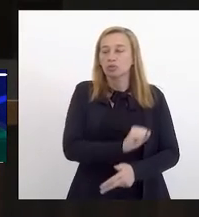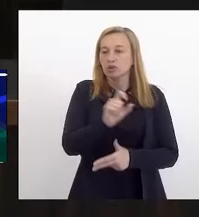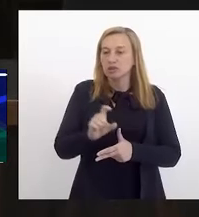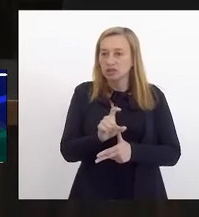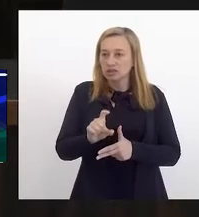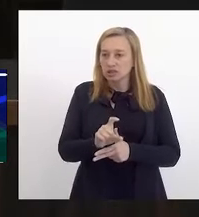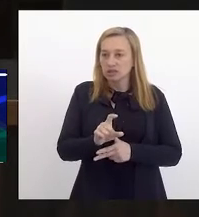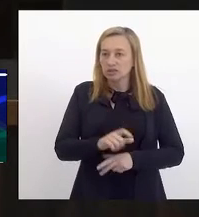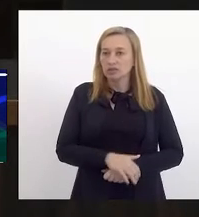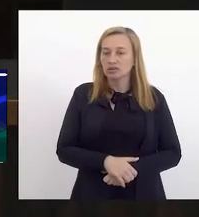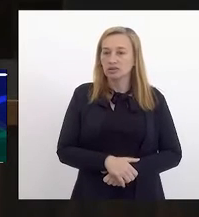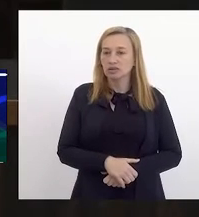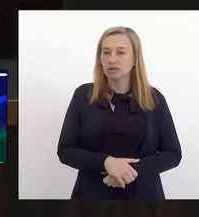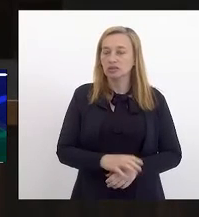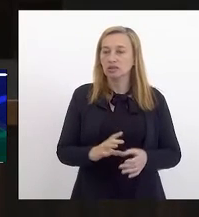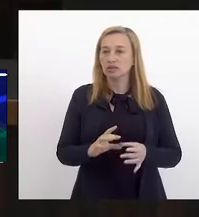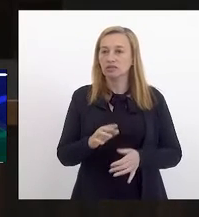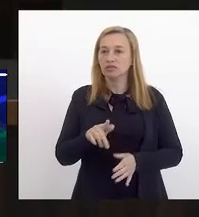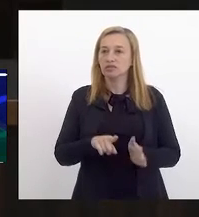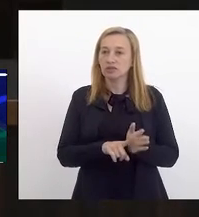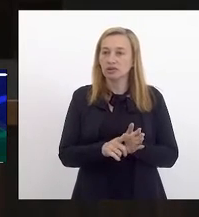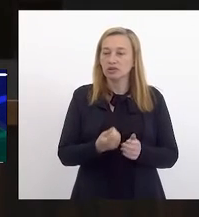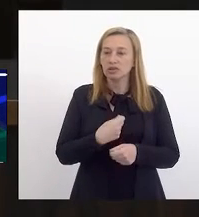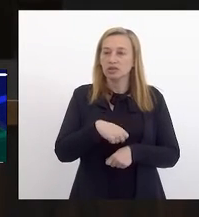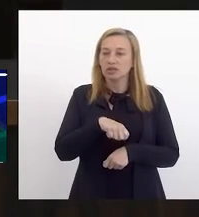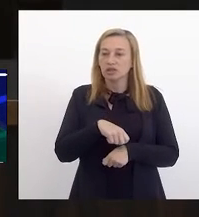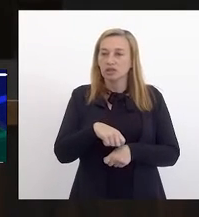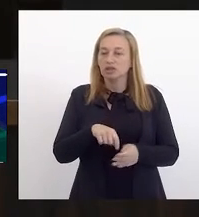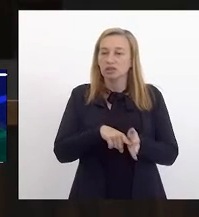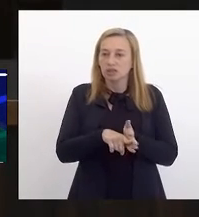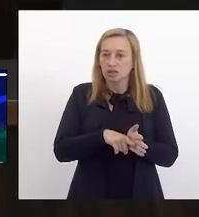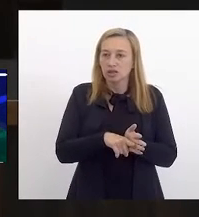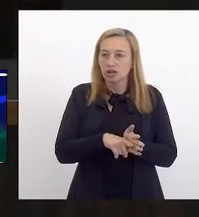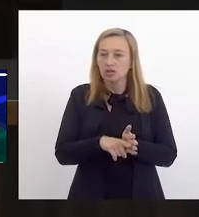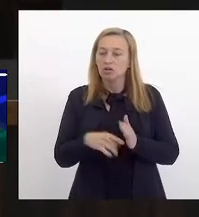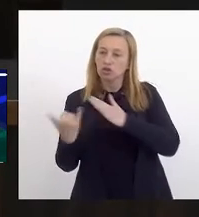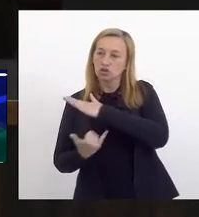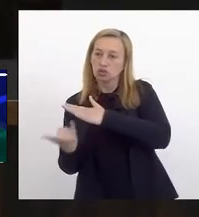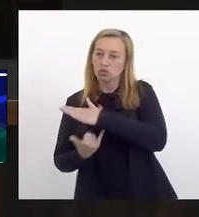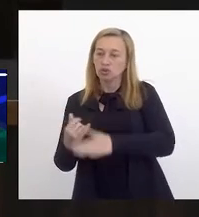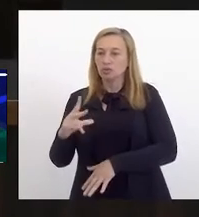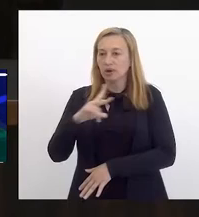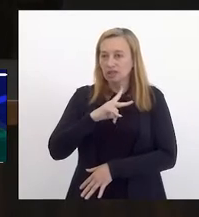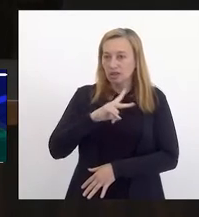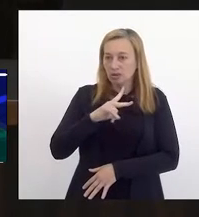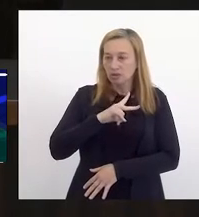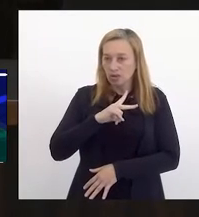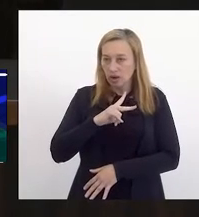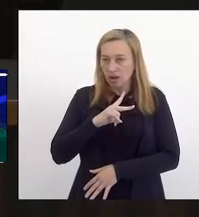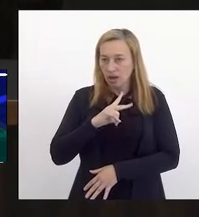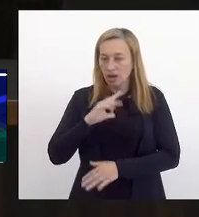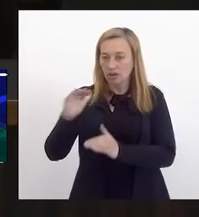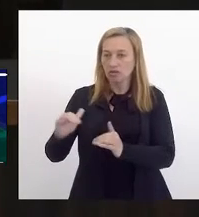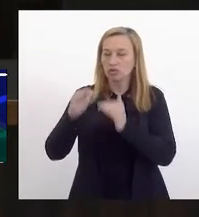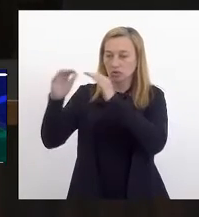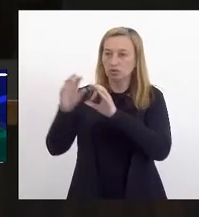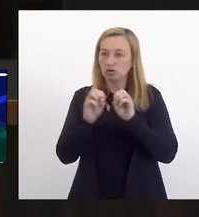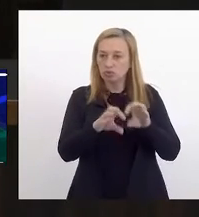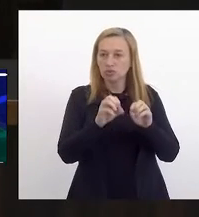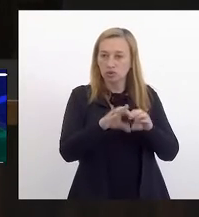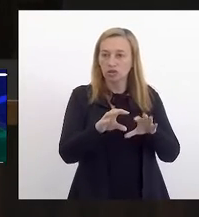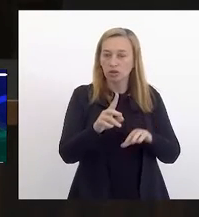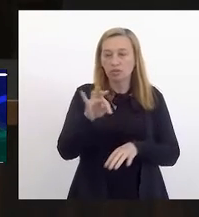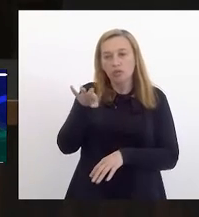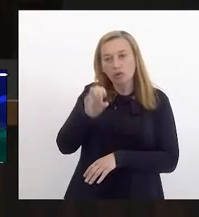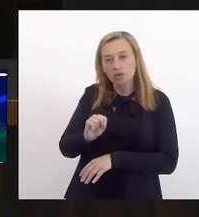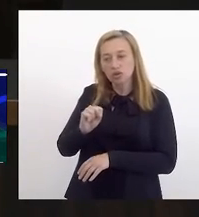Executivo a conceder isenção fiscal a instituições privadas de ensino médio e superior que forneçam bolsa de estudos a